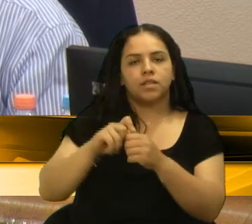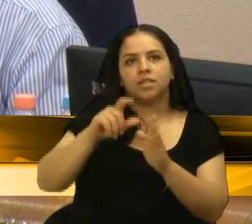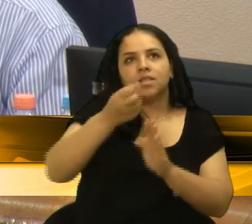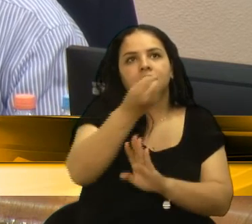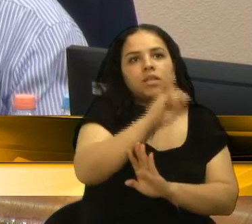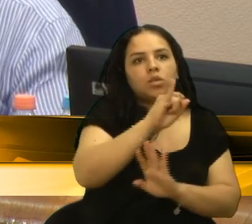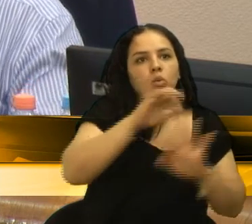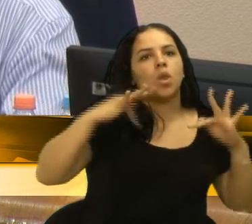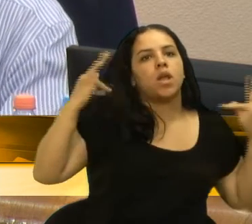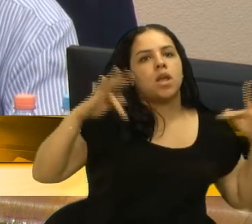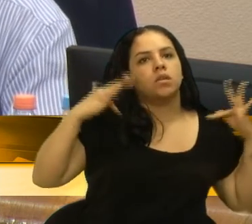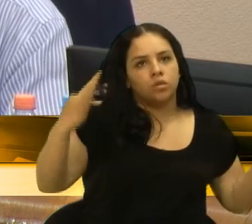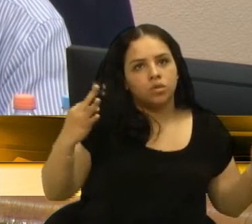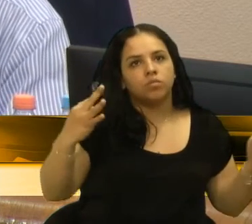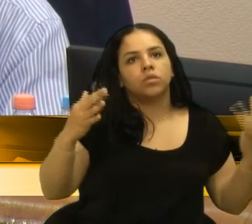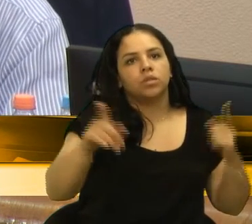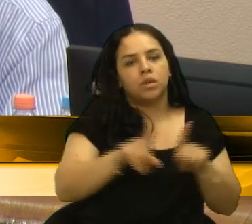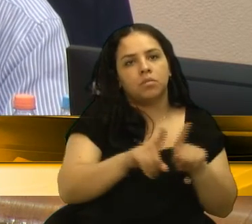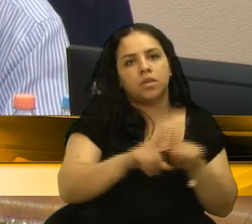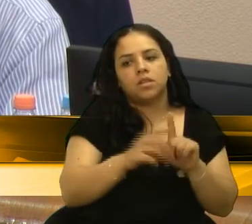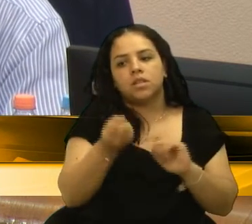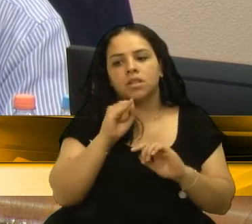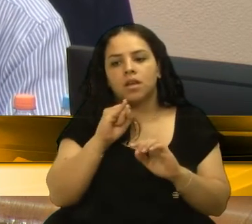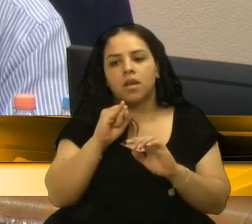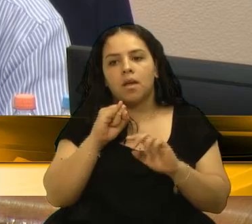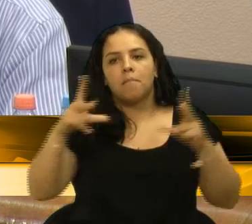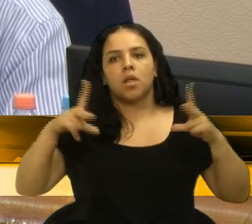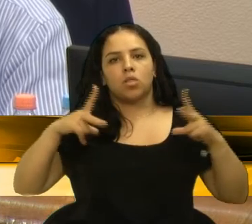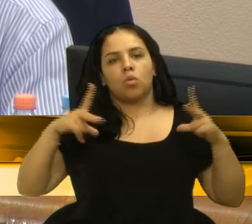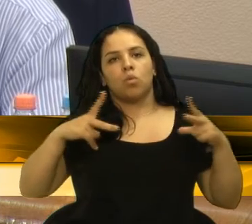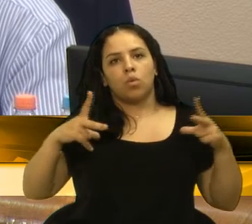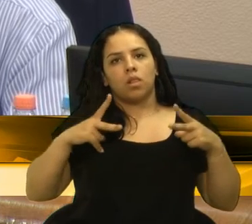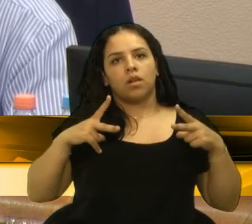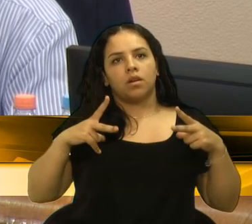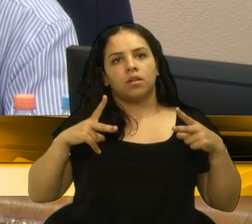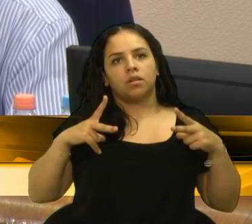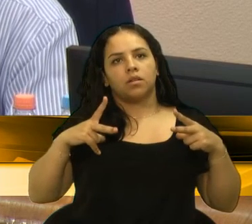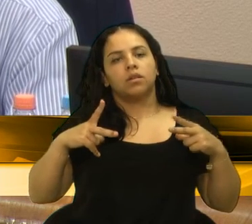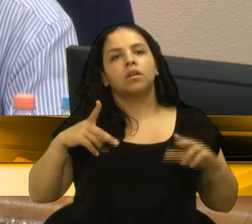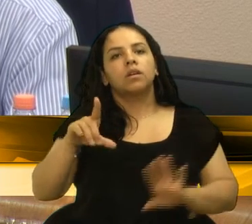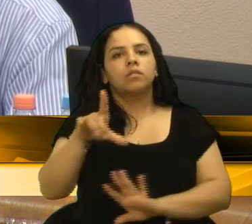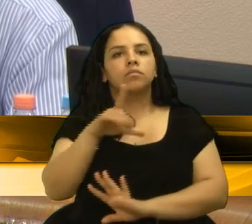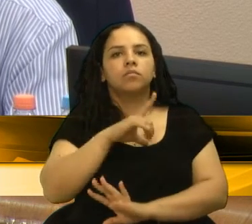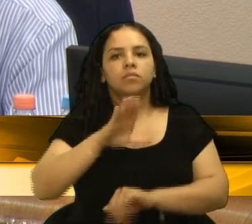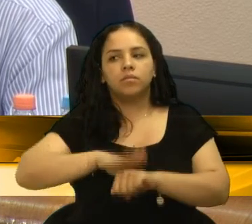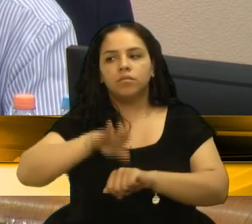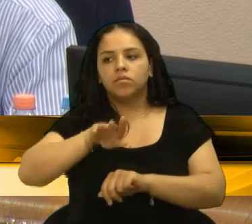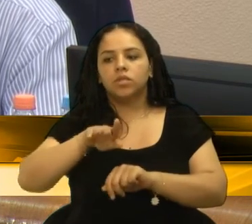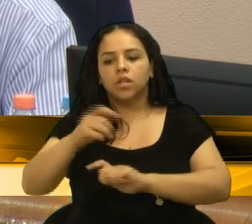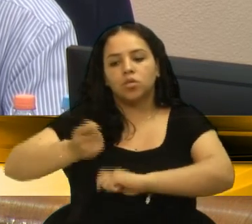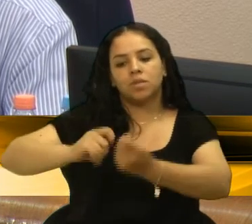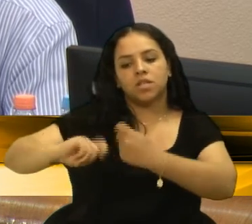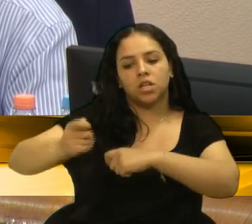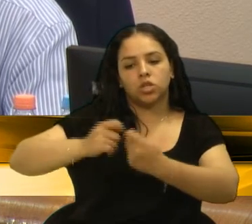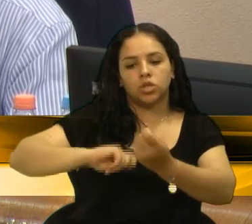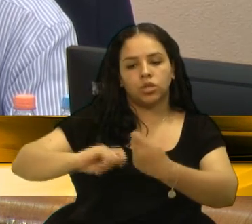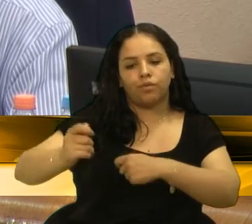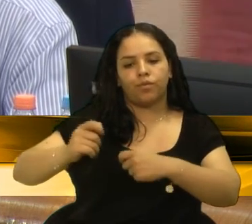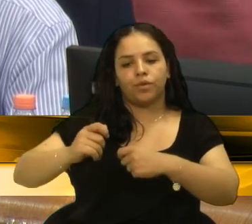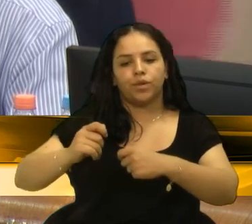Se é uma festa particular em espaço público, é uma tramitação mais administrativa, em nível de trânsito,